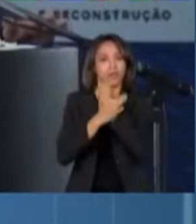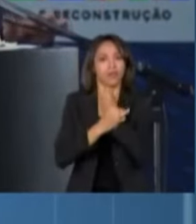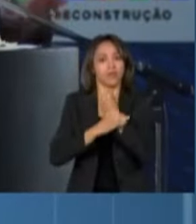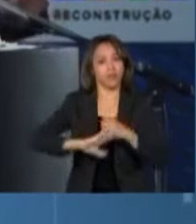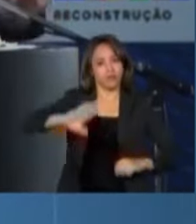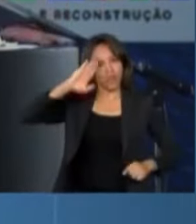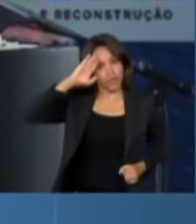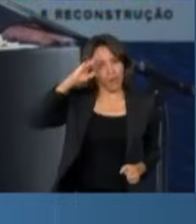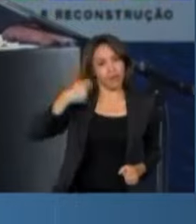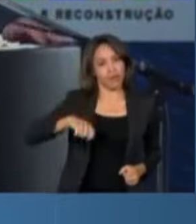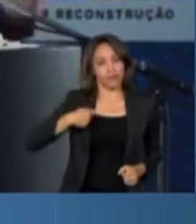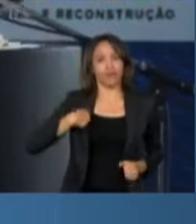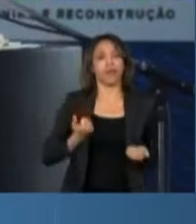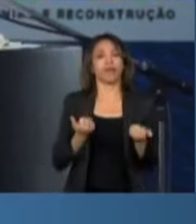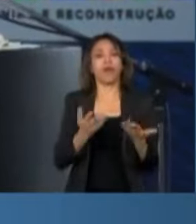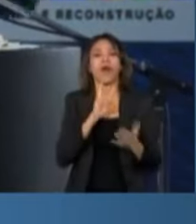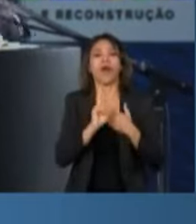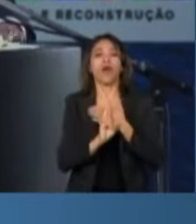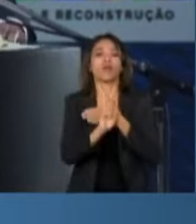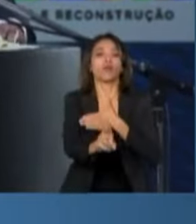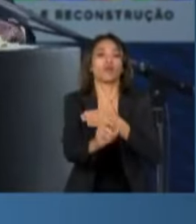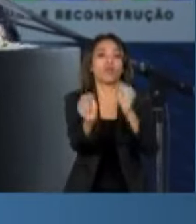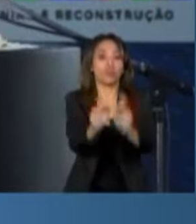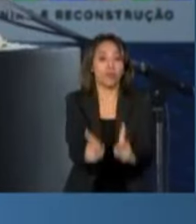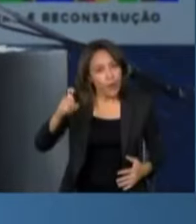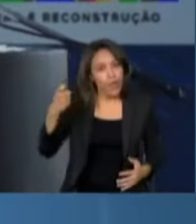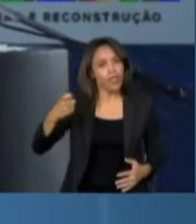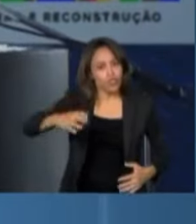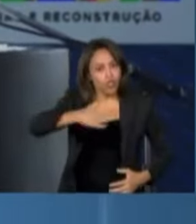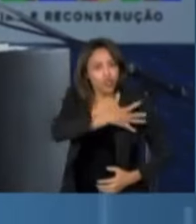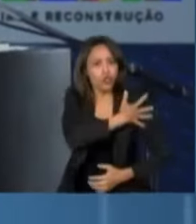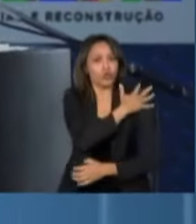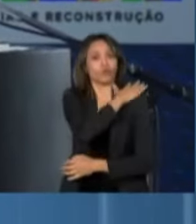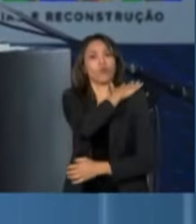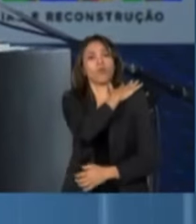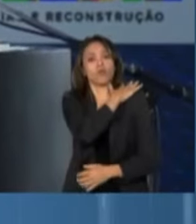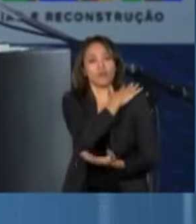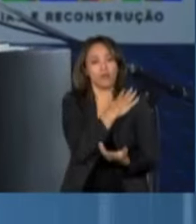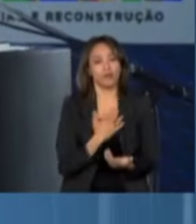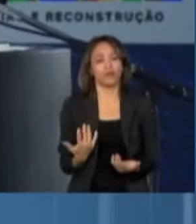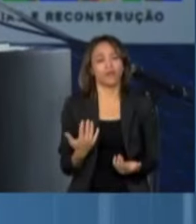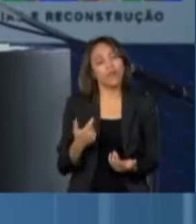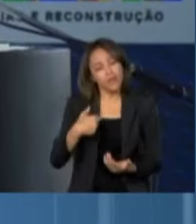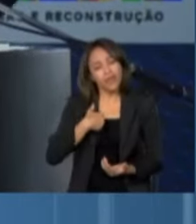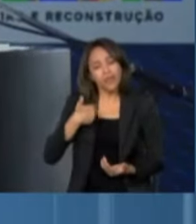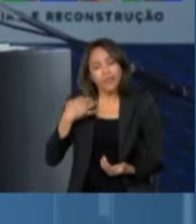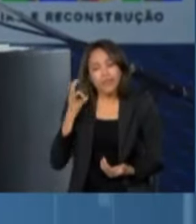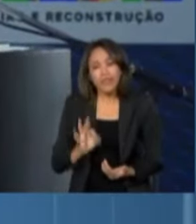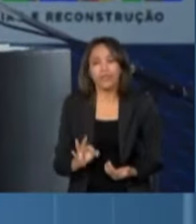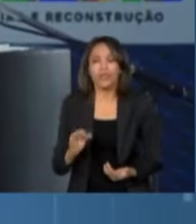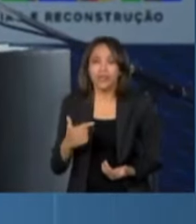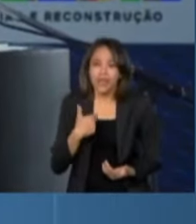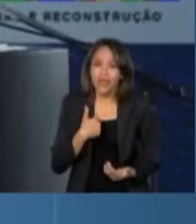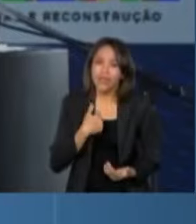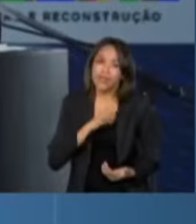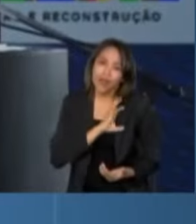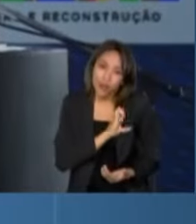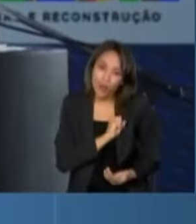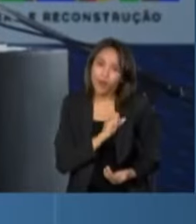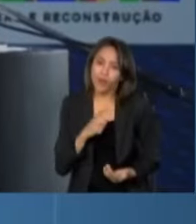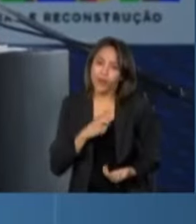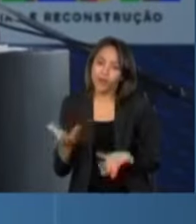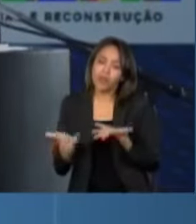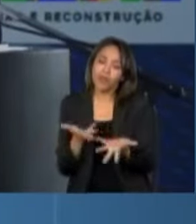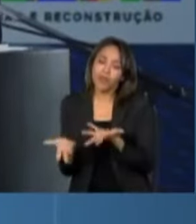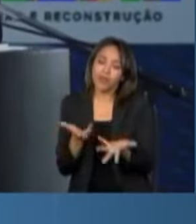de golpe chegue a esse nível, porque aí vai tirar essa névoa das Forças Armadas e separar